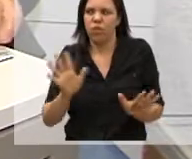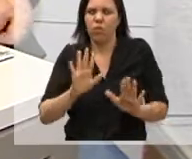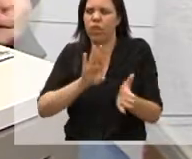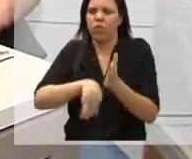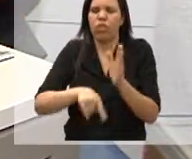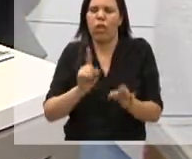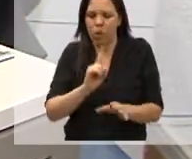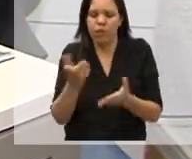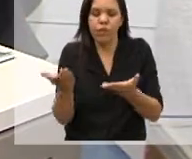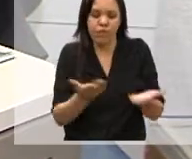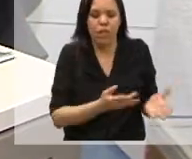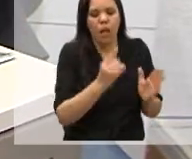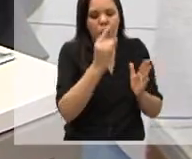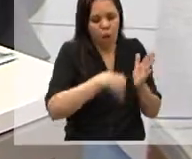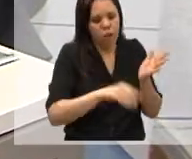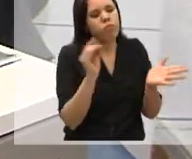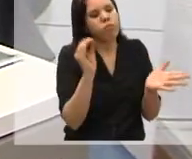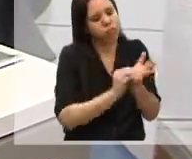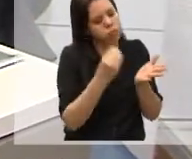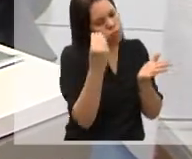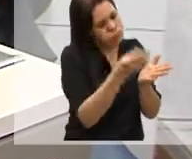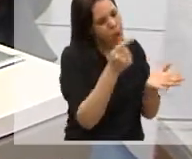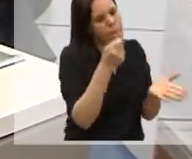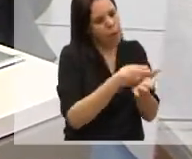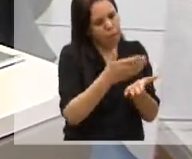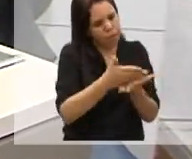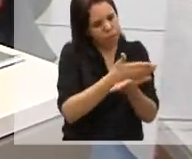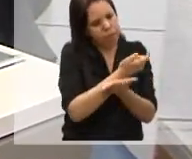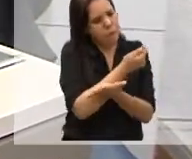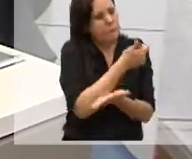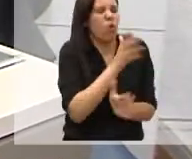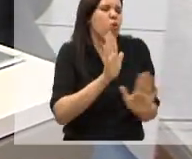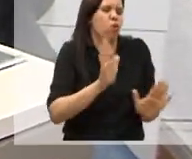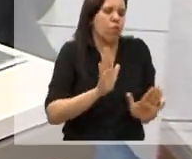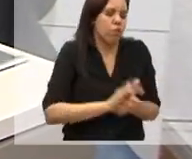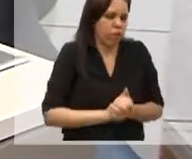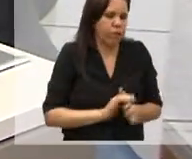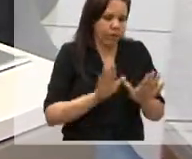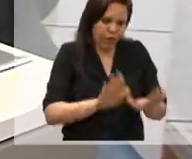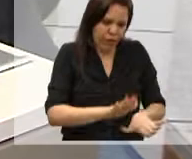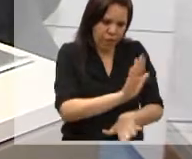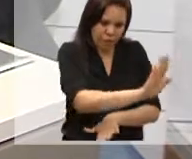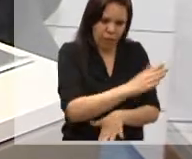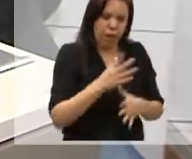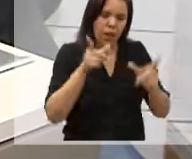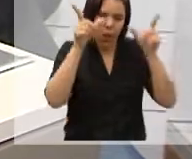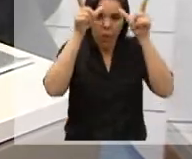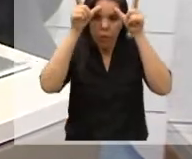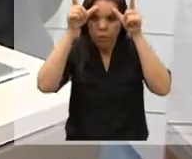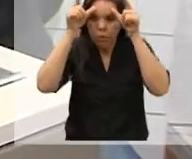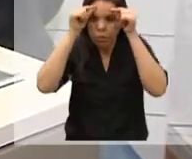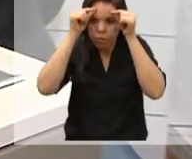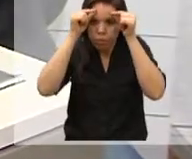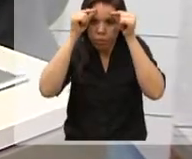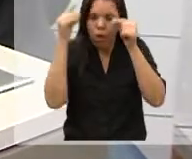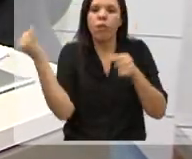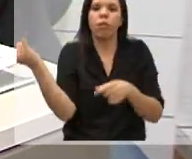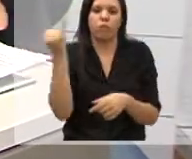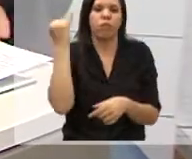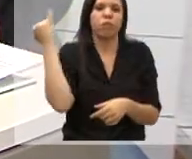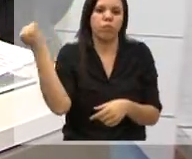não, você vai receber a sua escritura e você vai ficar aí, quer dizer, então já deu uma aliviada, então isso é